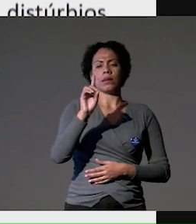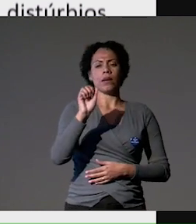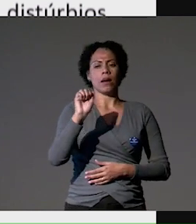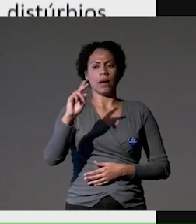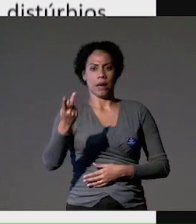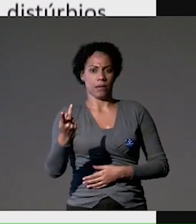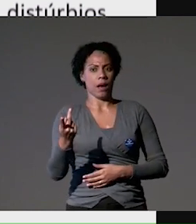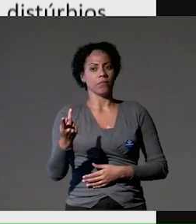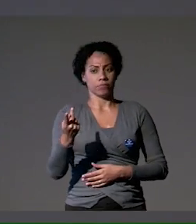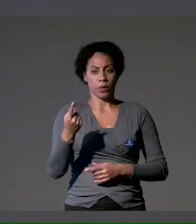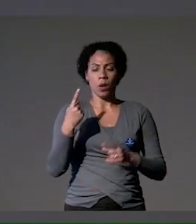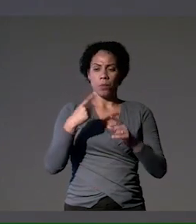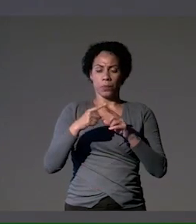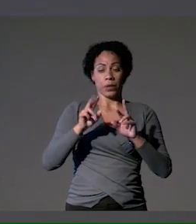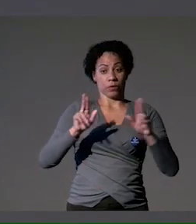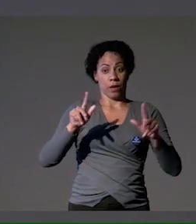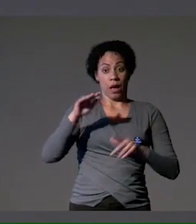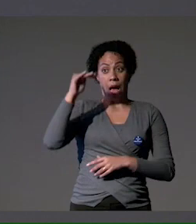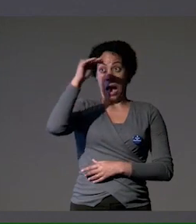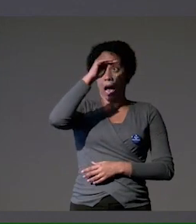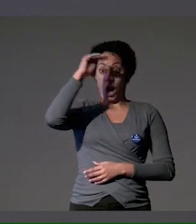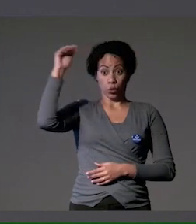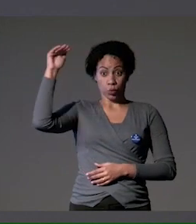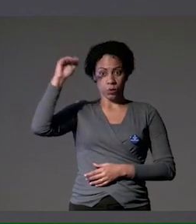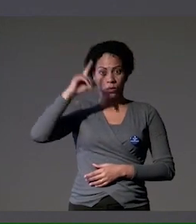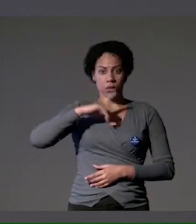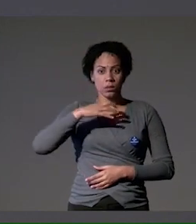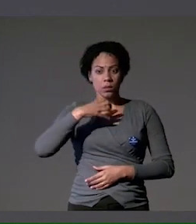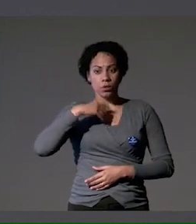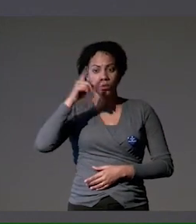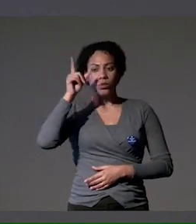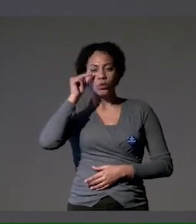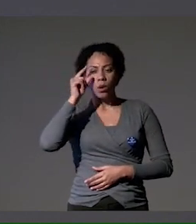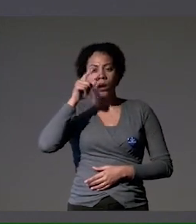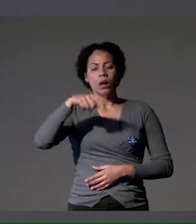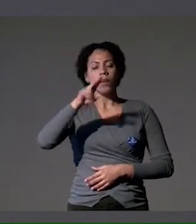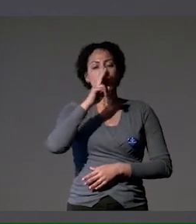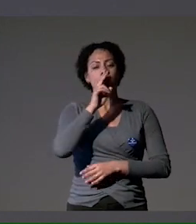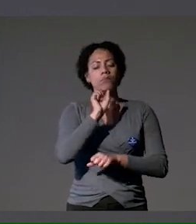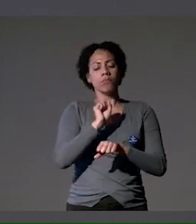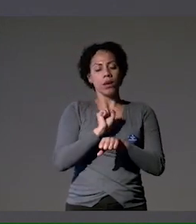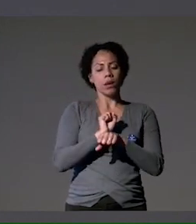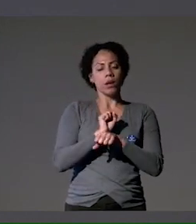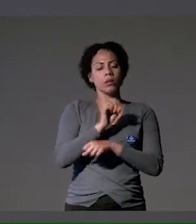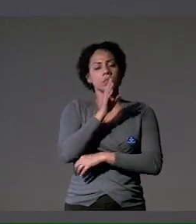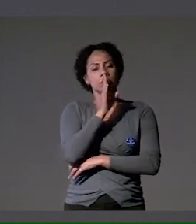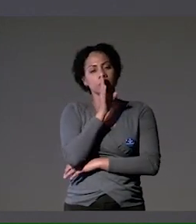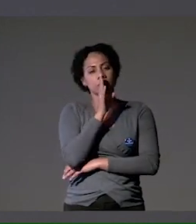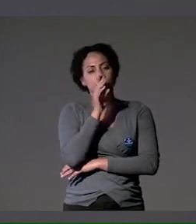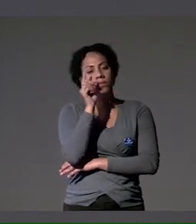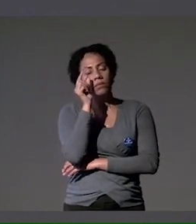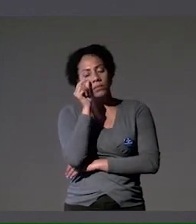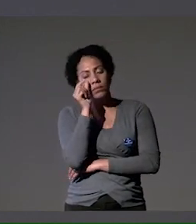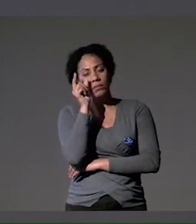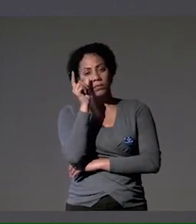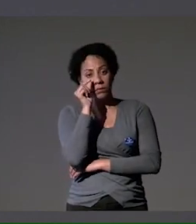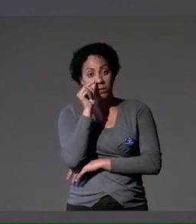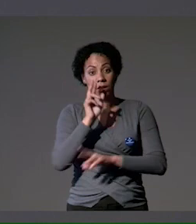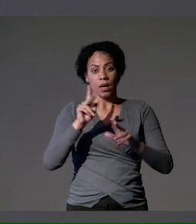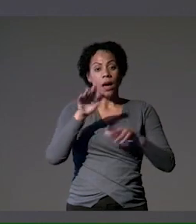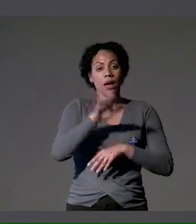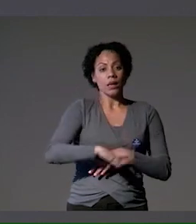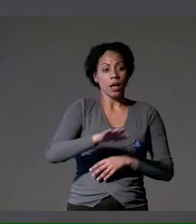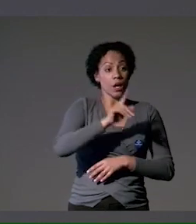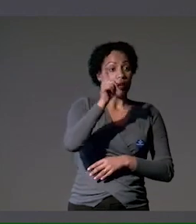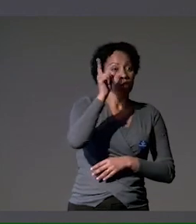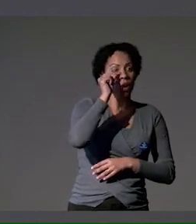dos adultos, assim, os adultos, normalmente, quando ficam com sono, tendemos a ficar mais quietos, mais parados, sonolentos. Crianças tendem a ficar